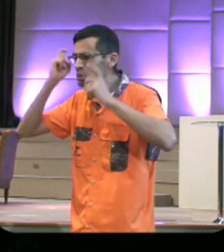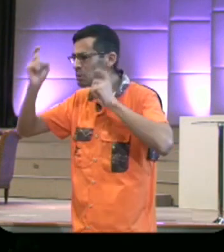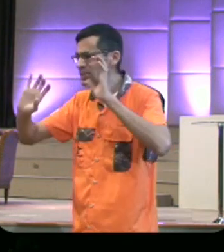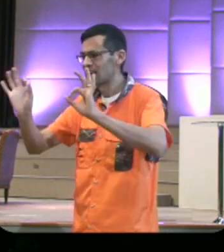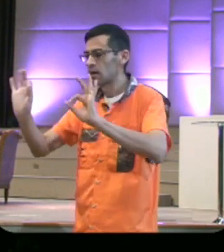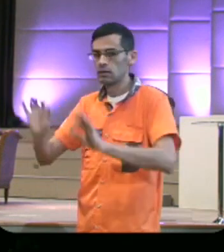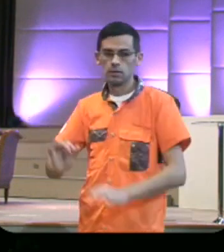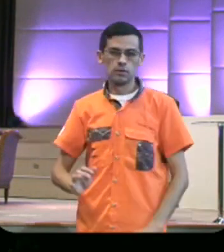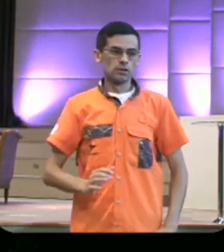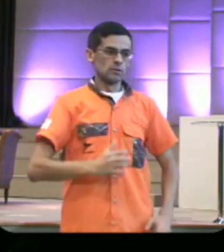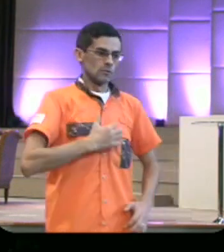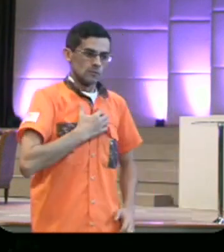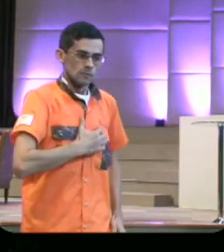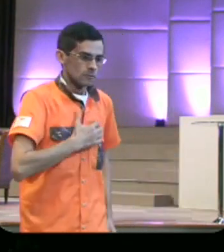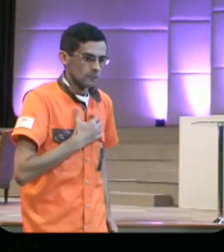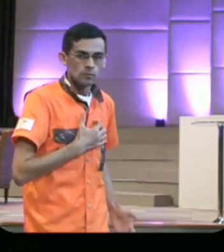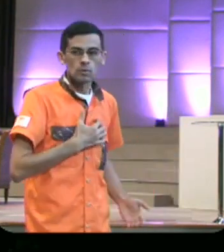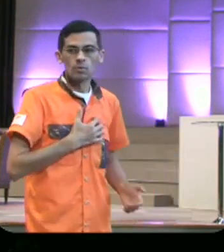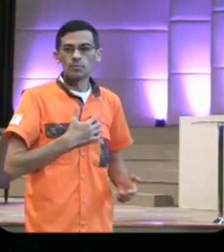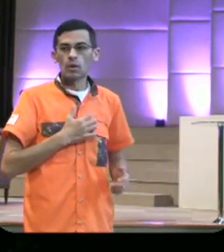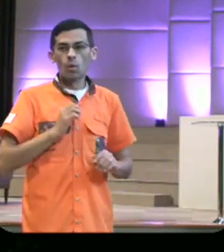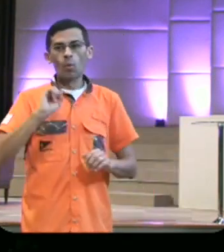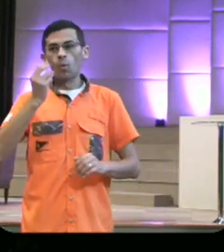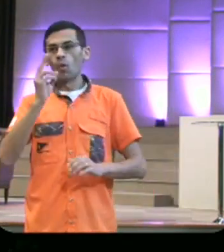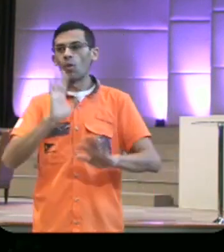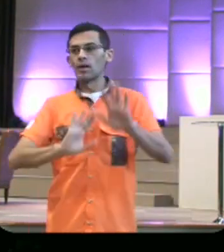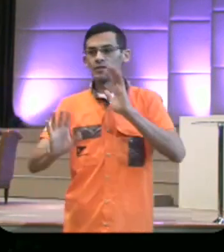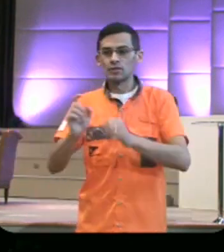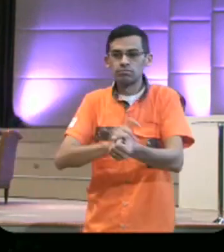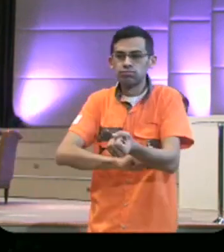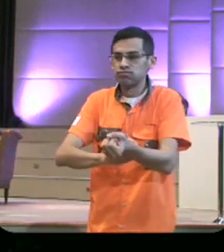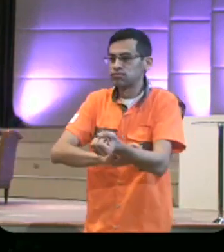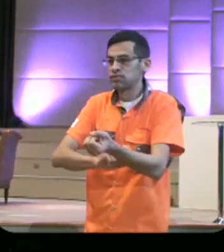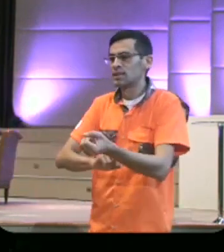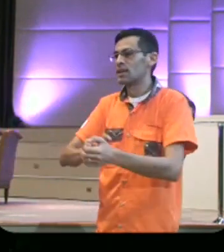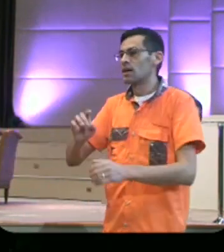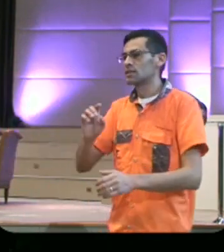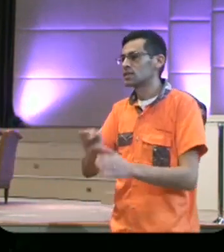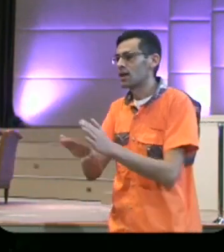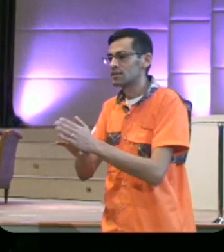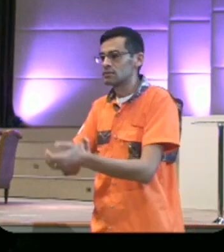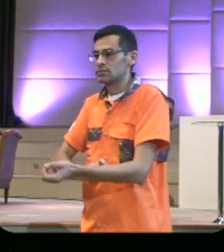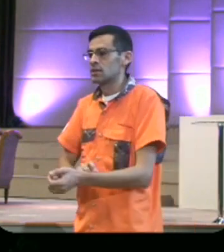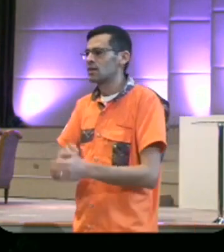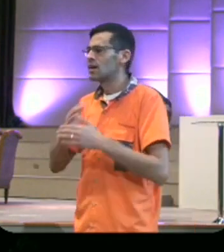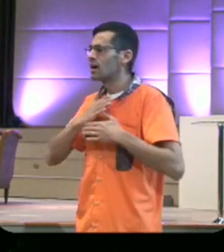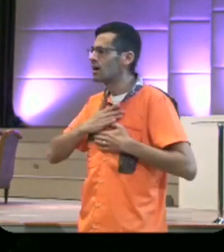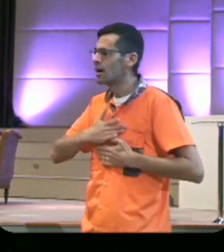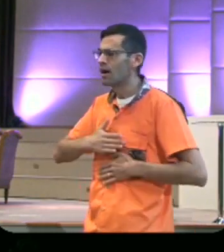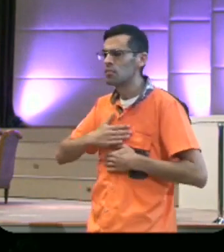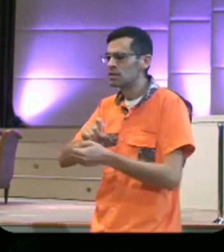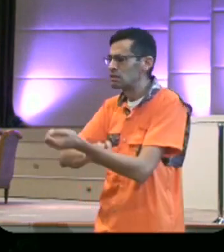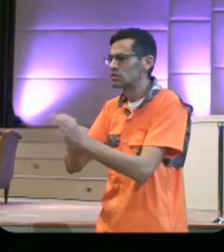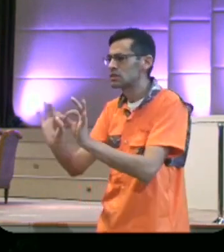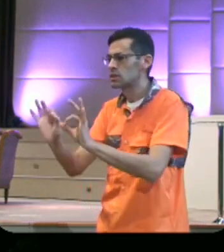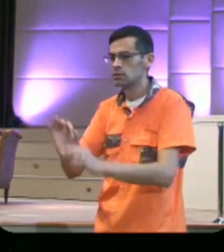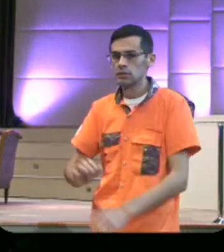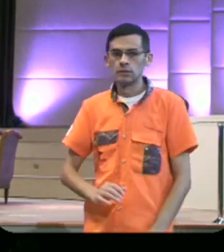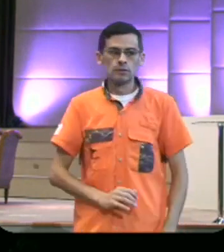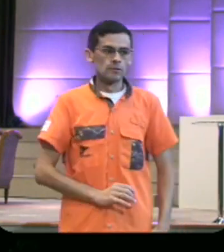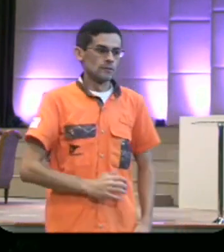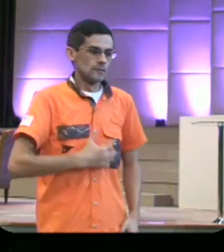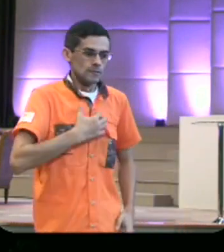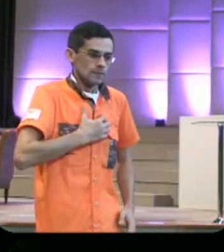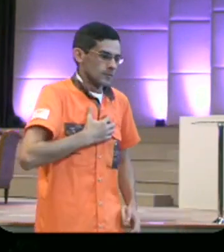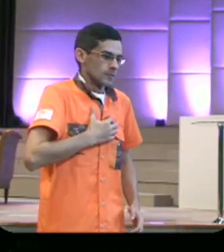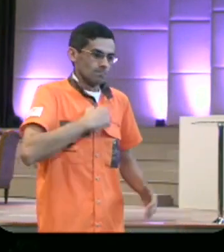raiva, né? Ou se você estiver nervoso e alguém chegar perto de você e dizer assim, calma, dá